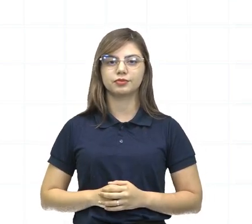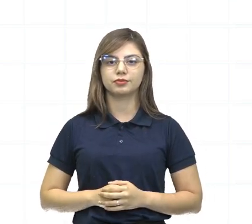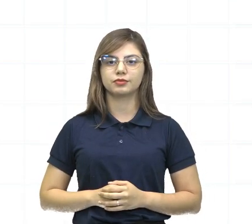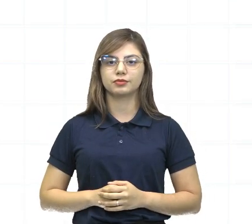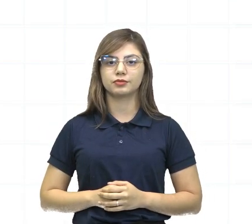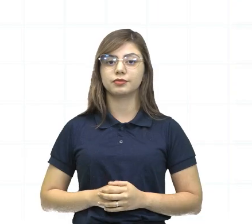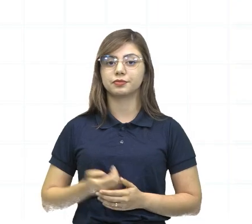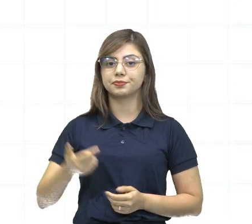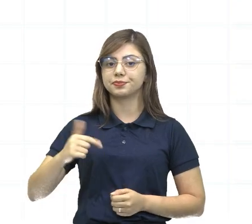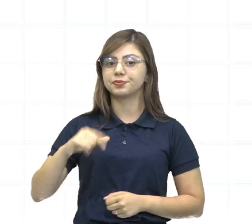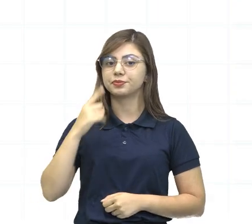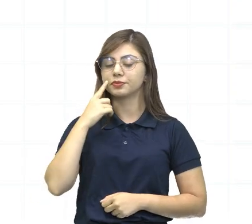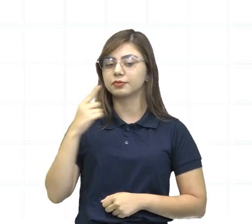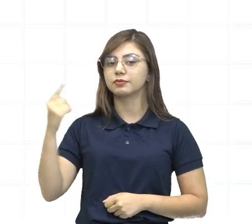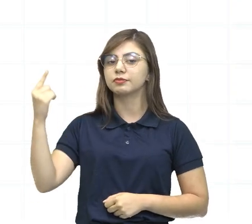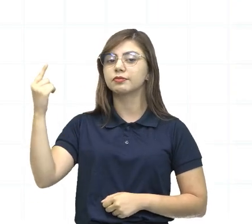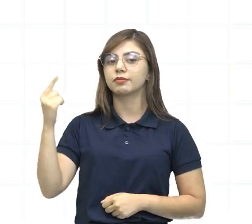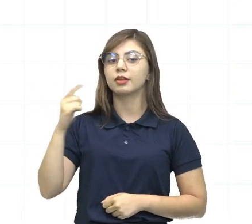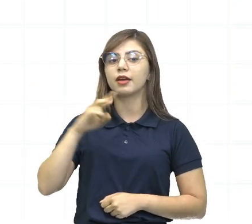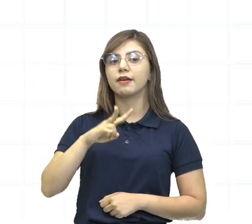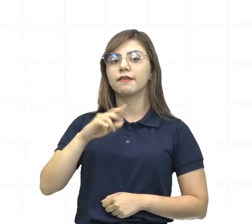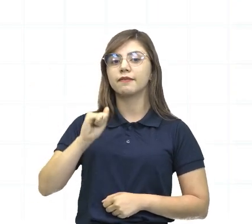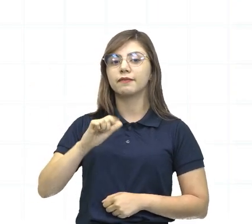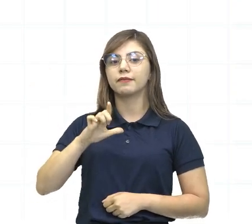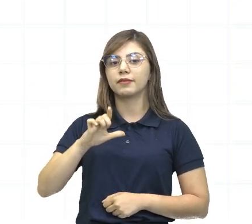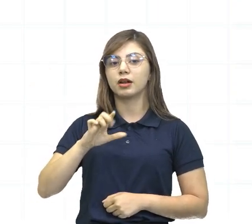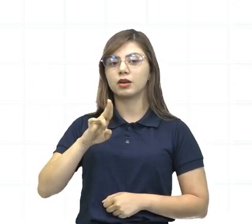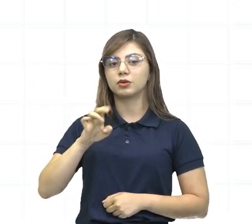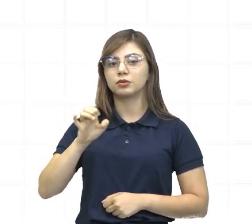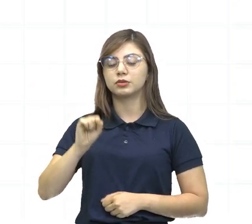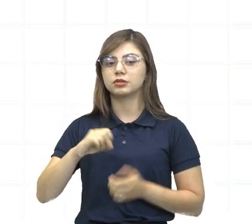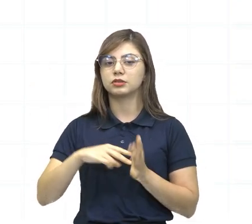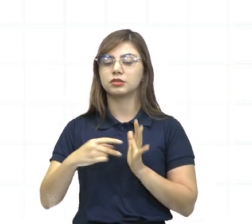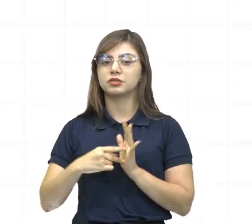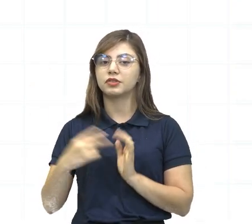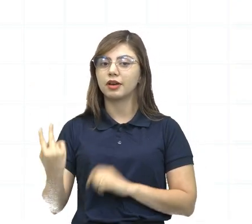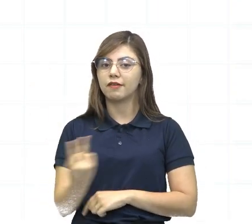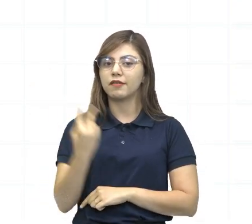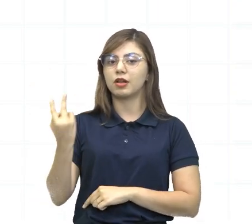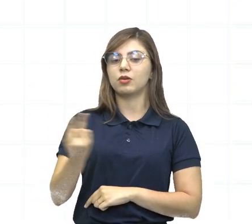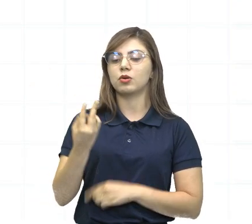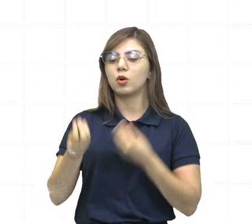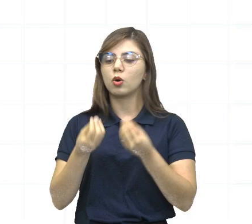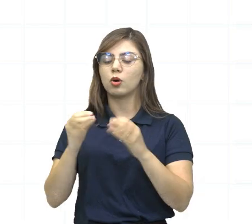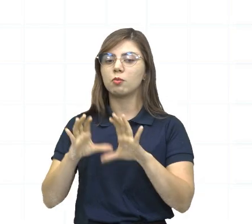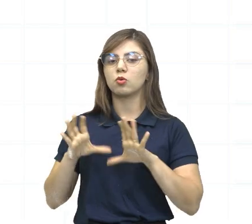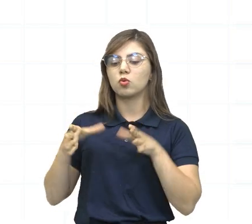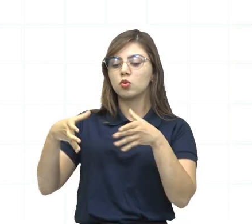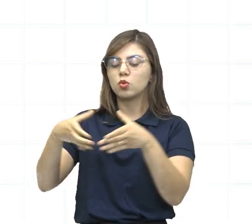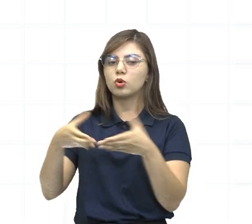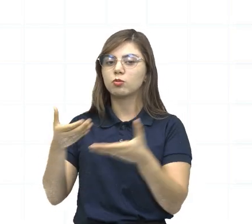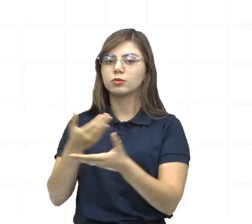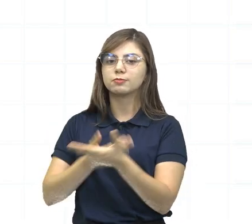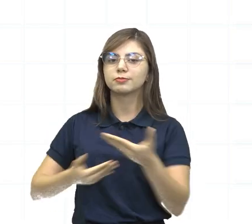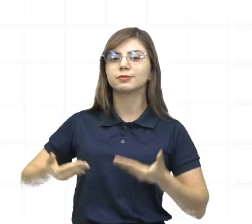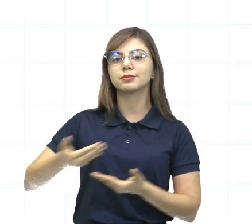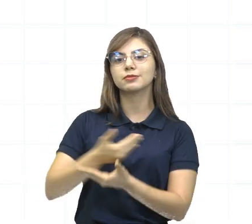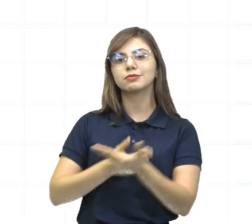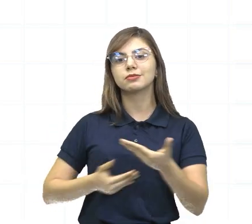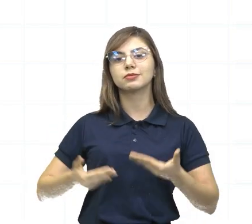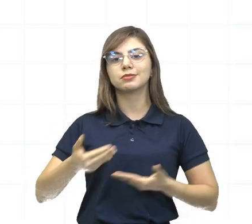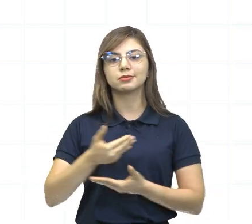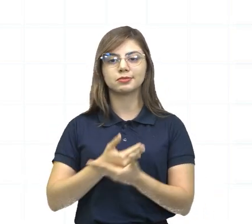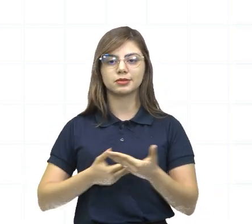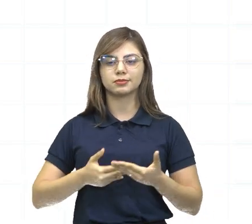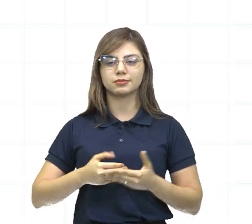Values, valores. Group harmony, então a harmonia do grupo. Long-term relationships and trust